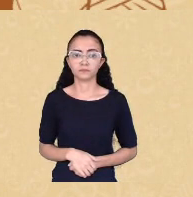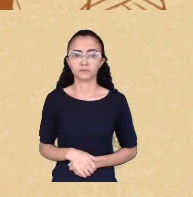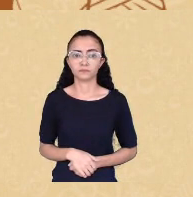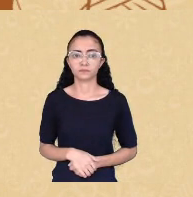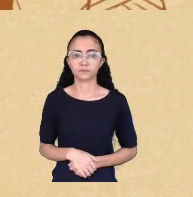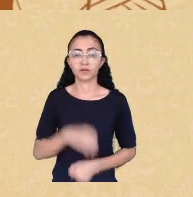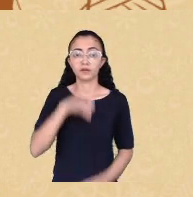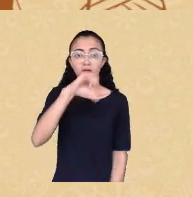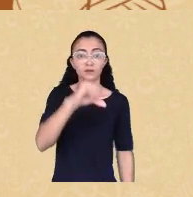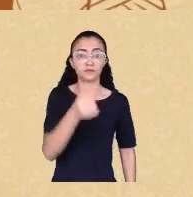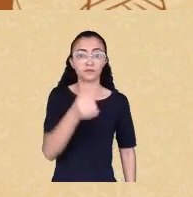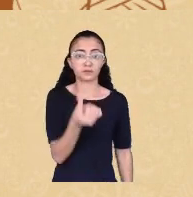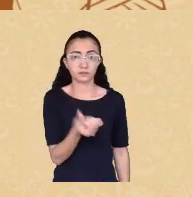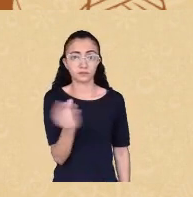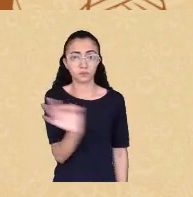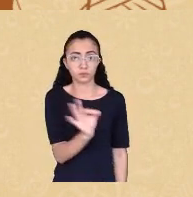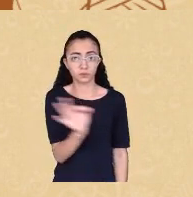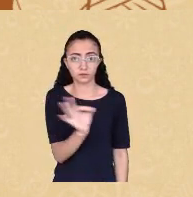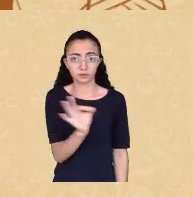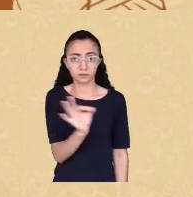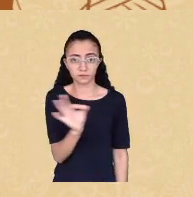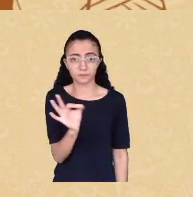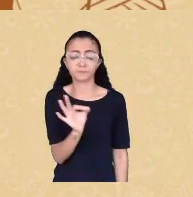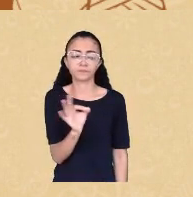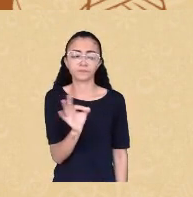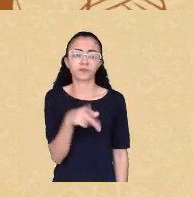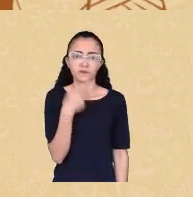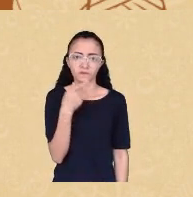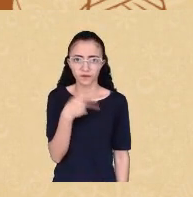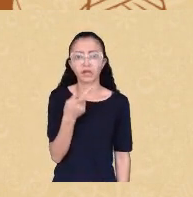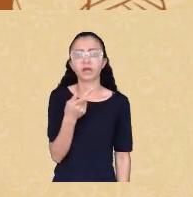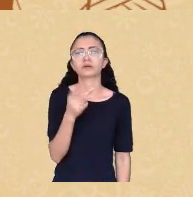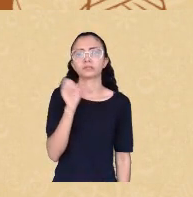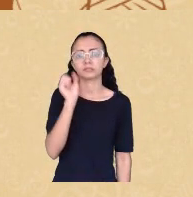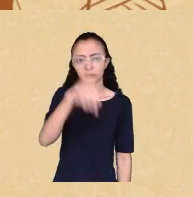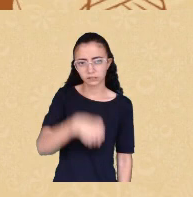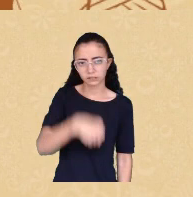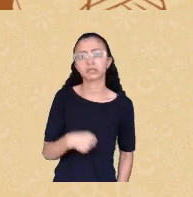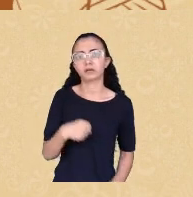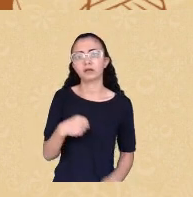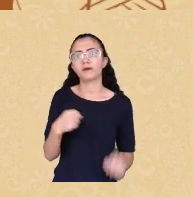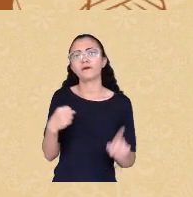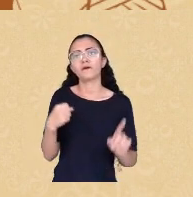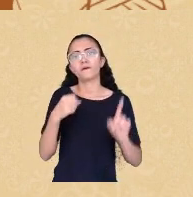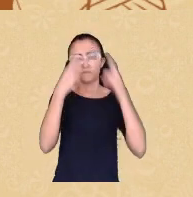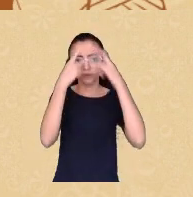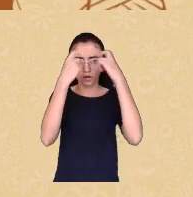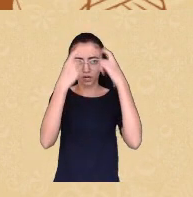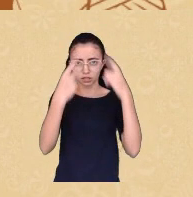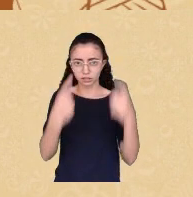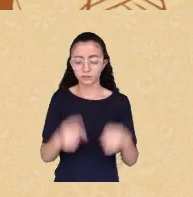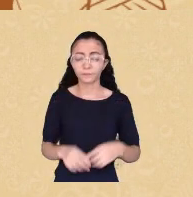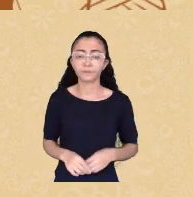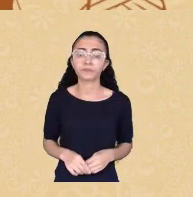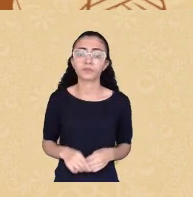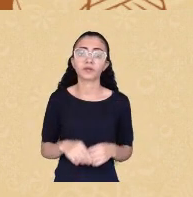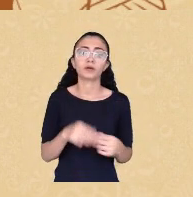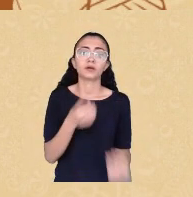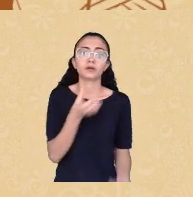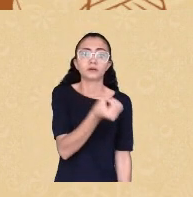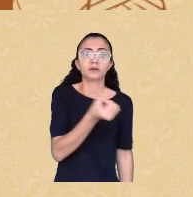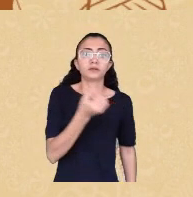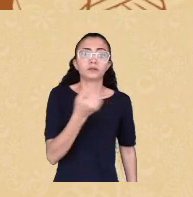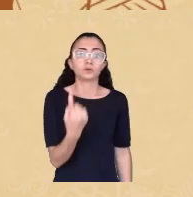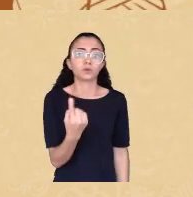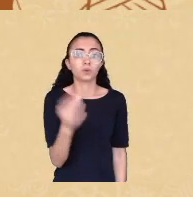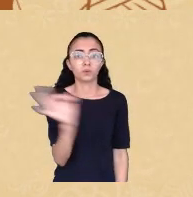96% relataram ter sofrido violência dos parceiros nos últimos 12 meses. 61% sofreram violência verbal ou